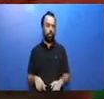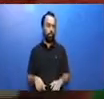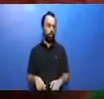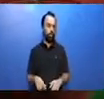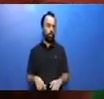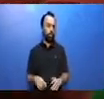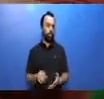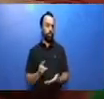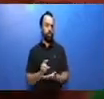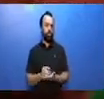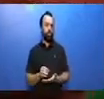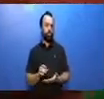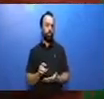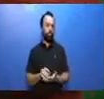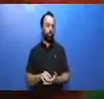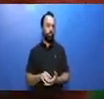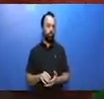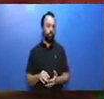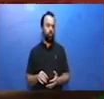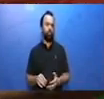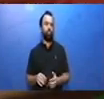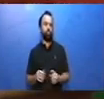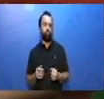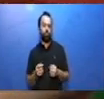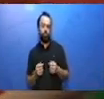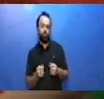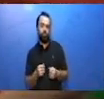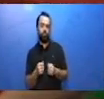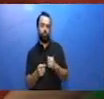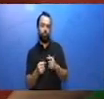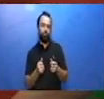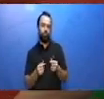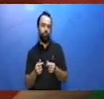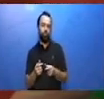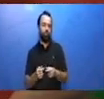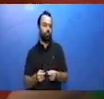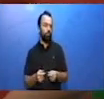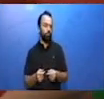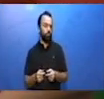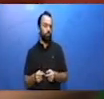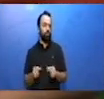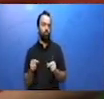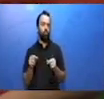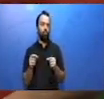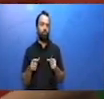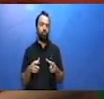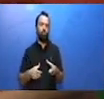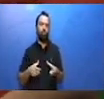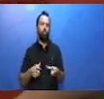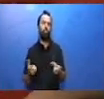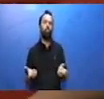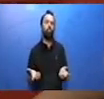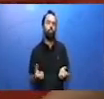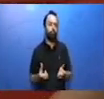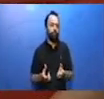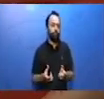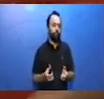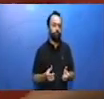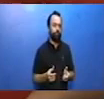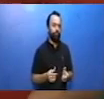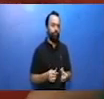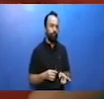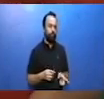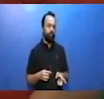têm um lugar onde concentra mais o comércio. Onde que é o nosso? Onde se concentra, onde as pessoas vão